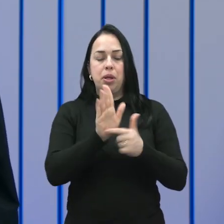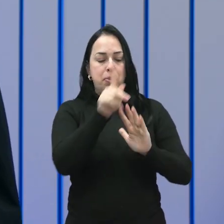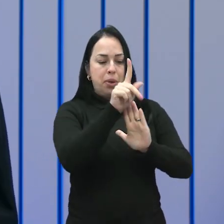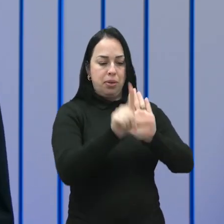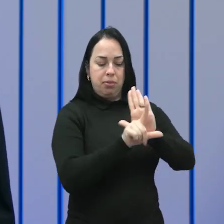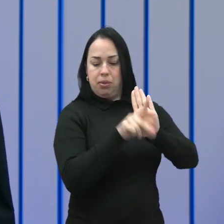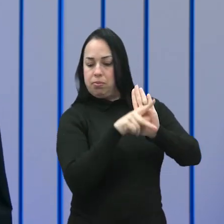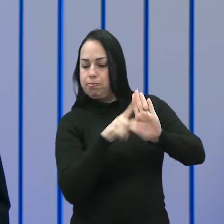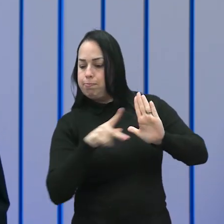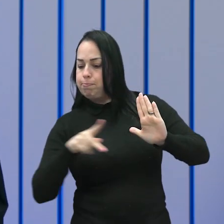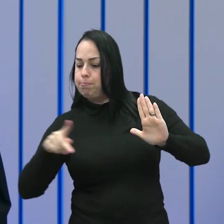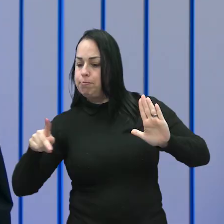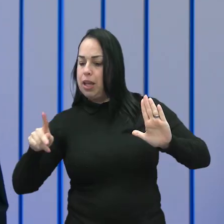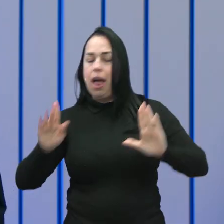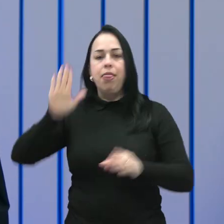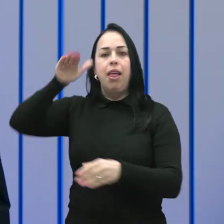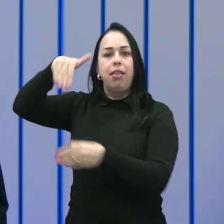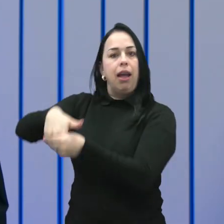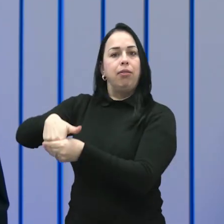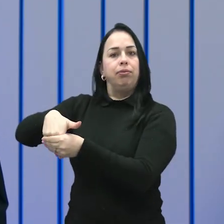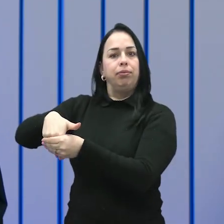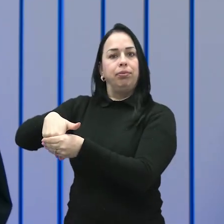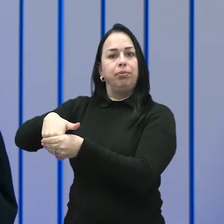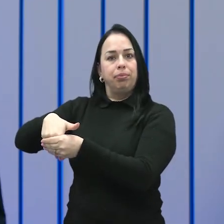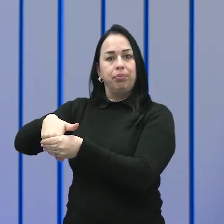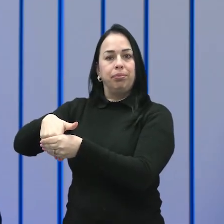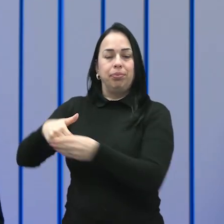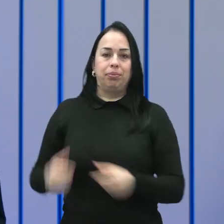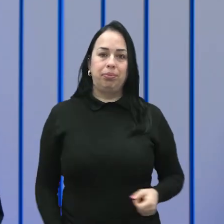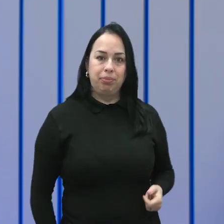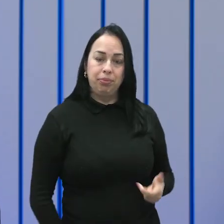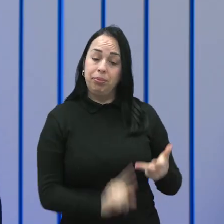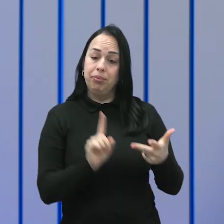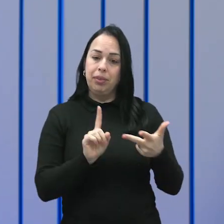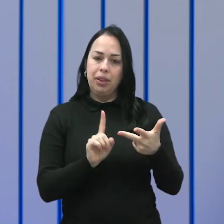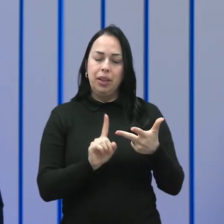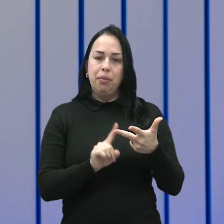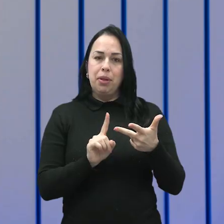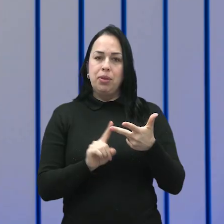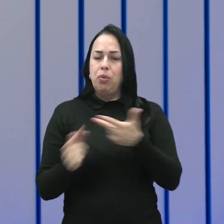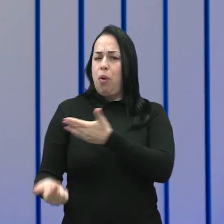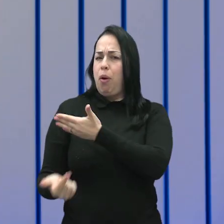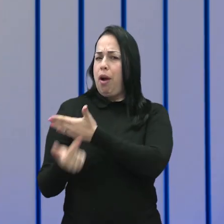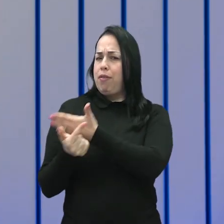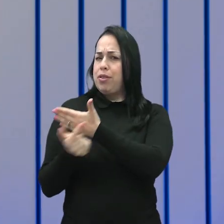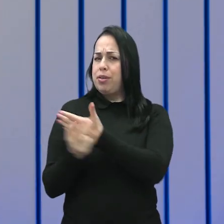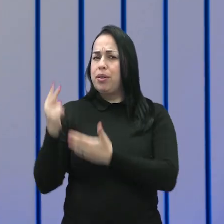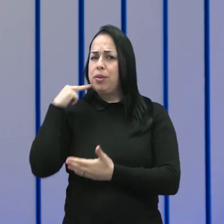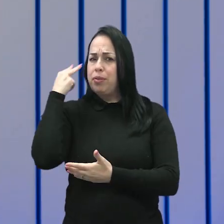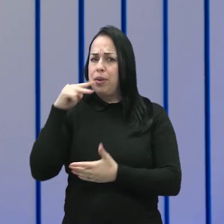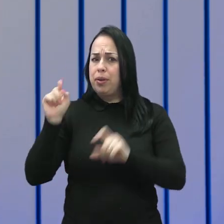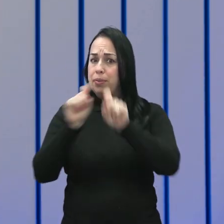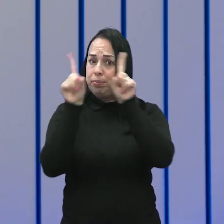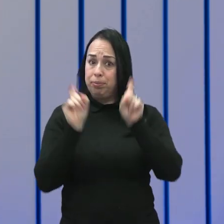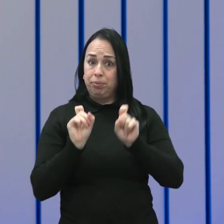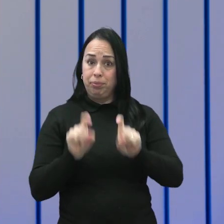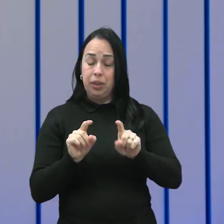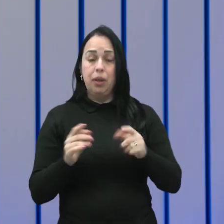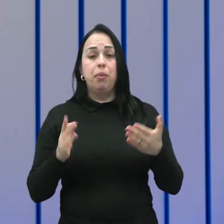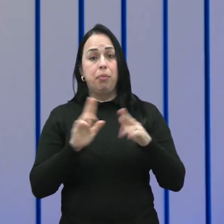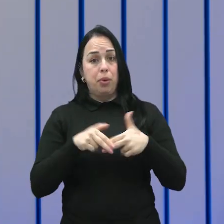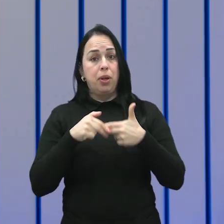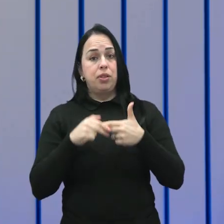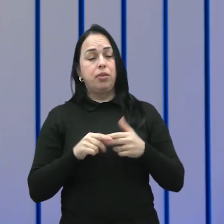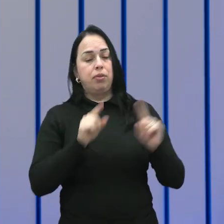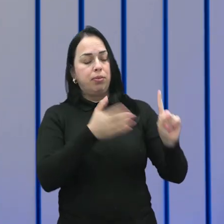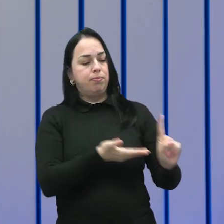as etapas pelas quais um projeto de lei passa antes de chegar ao plenário. E quais as atribuições dos vereadores?